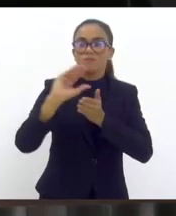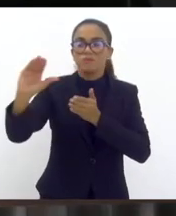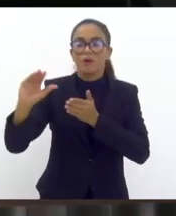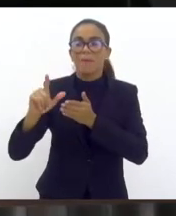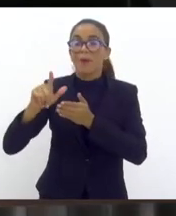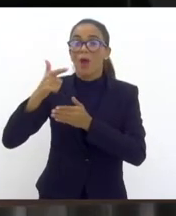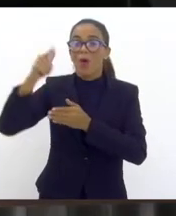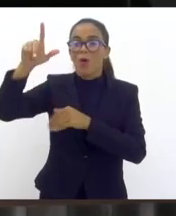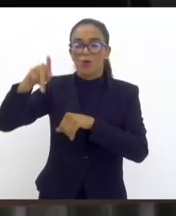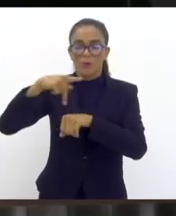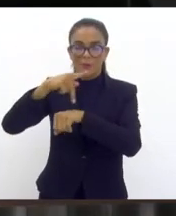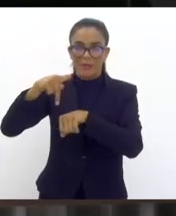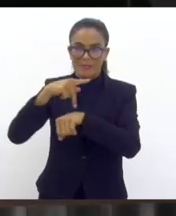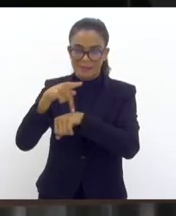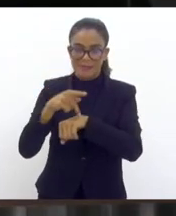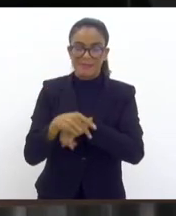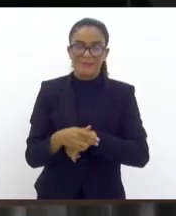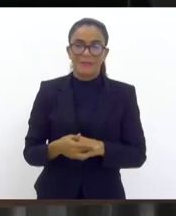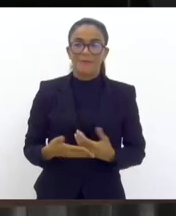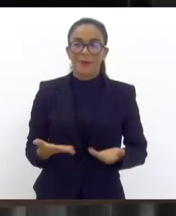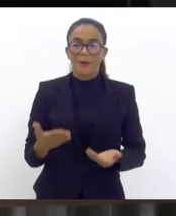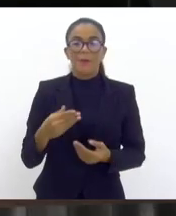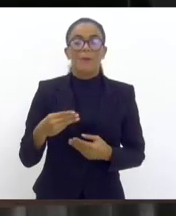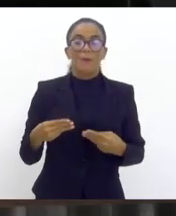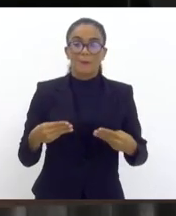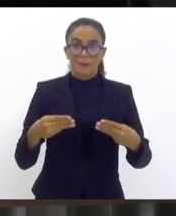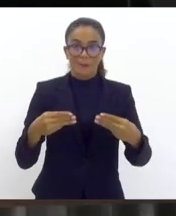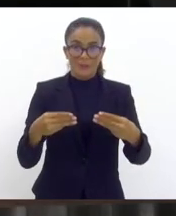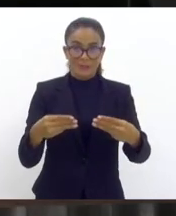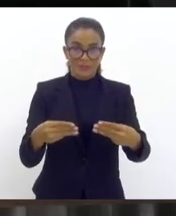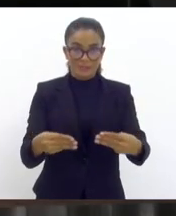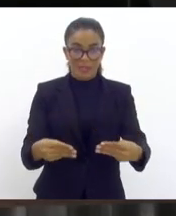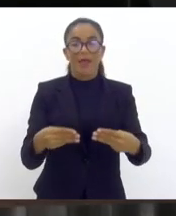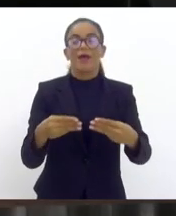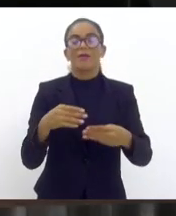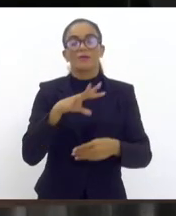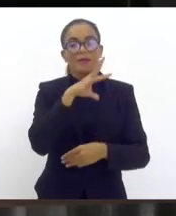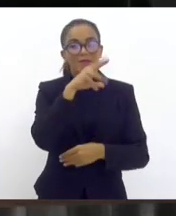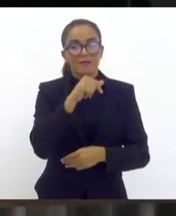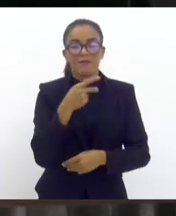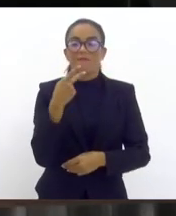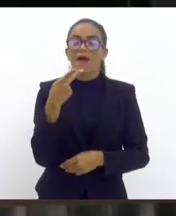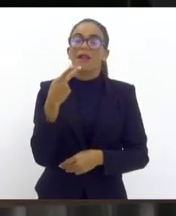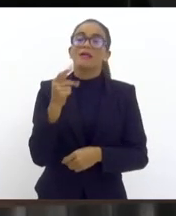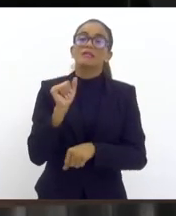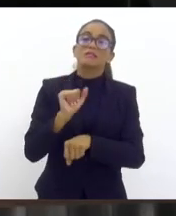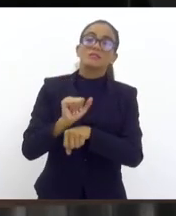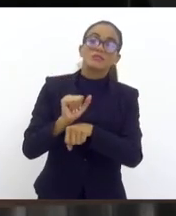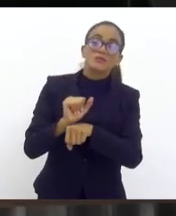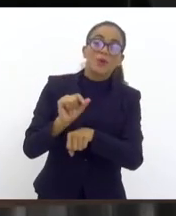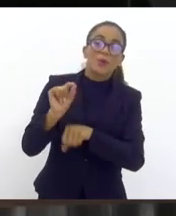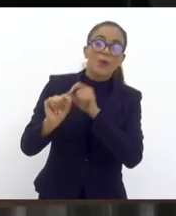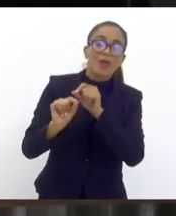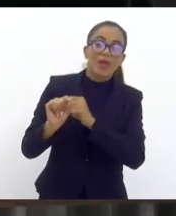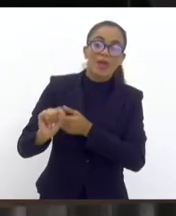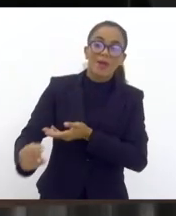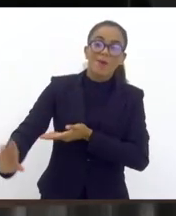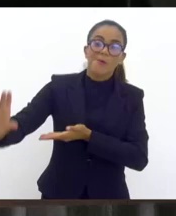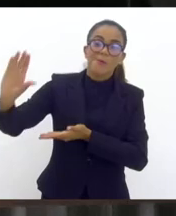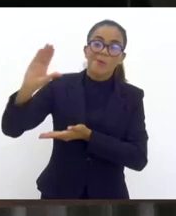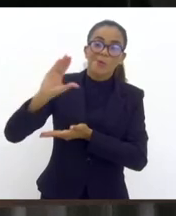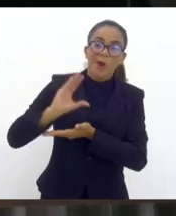da fazenda Alega que espera uma arrecadação de mais de seis bilhões de